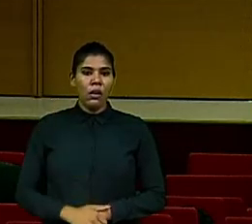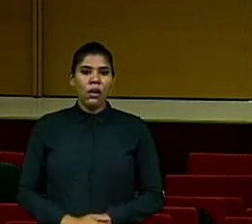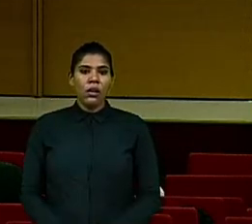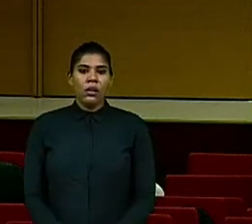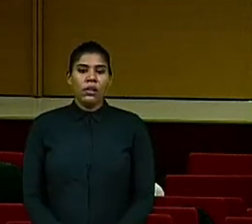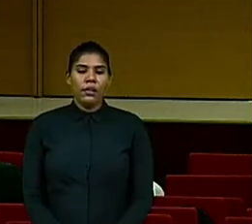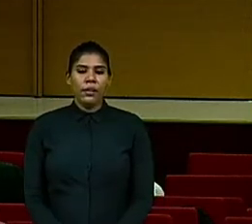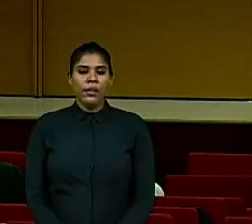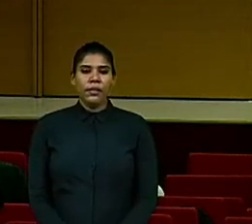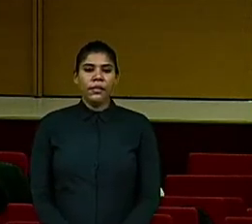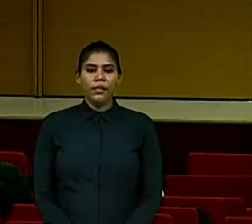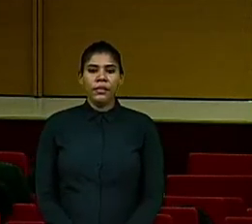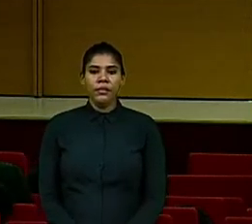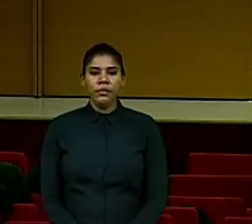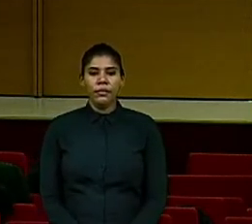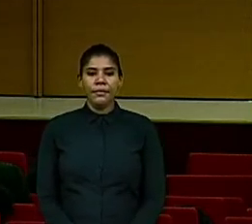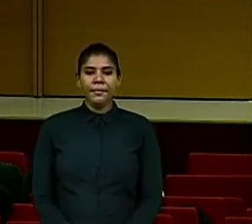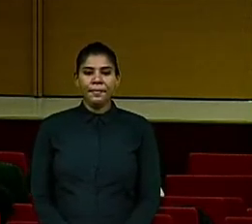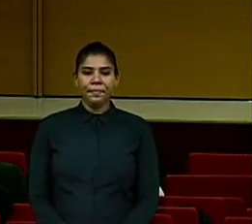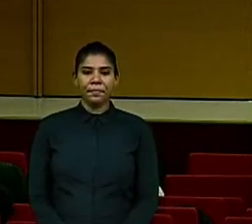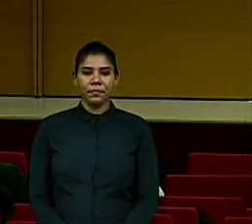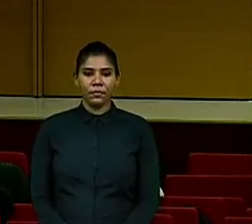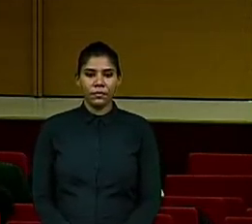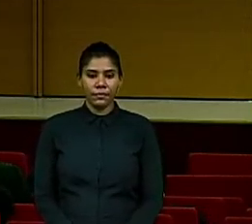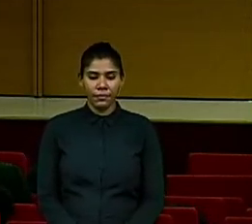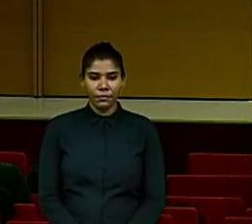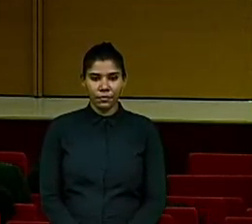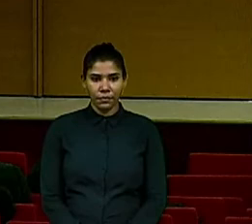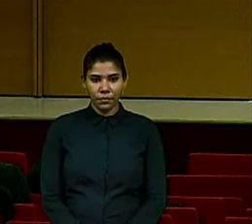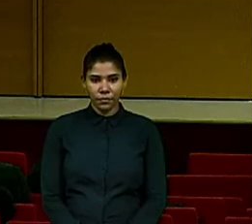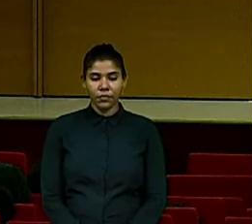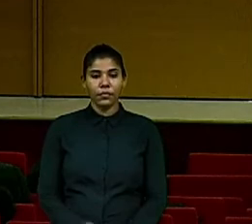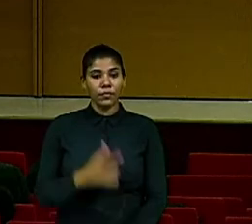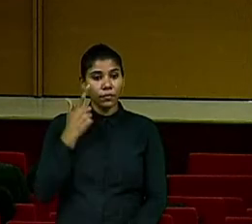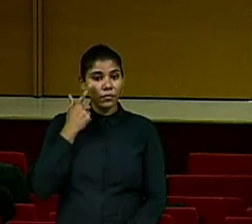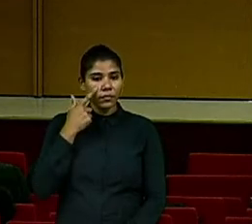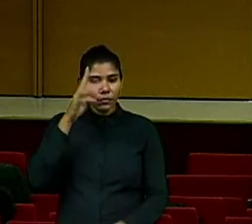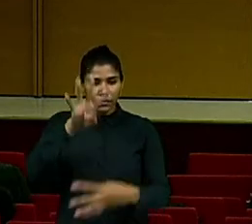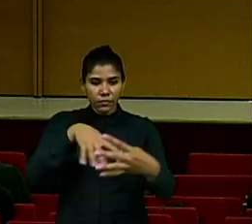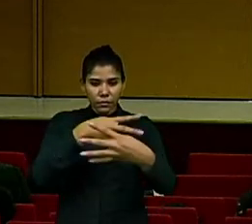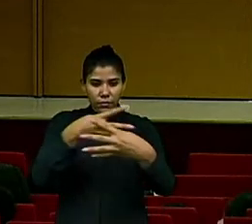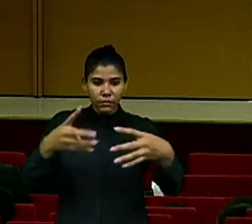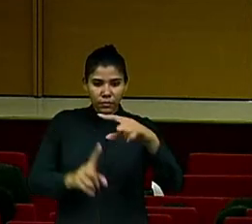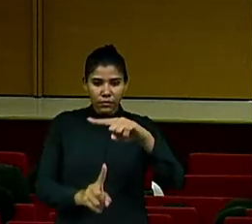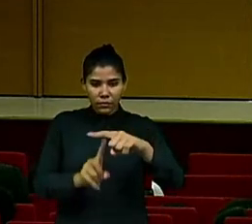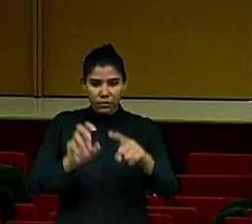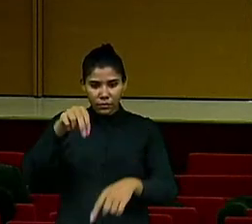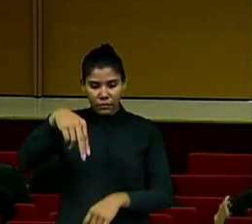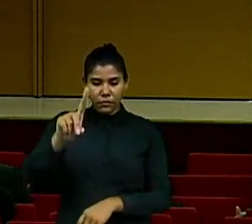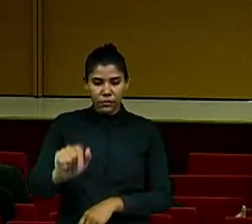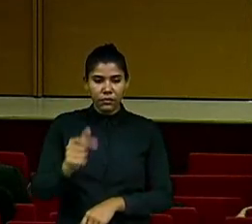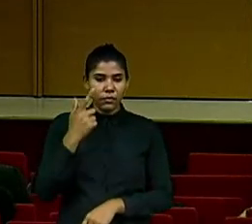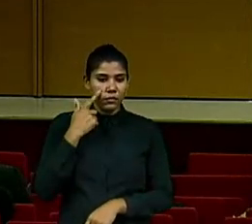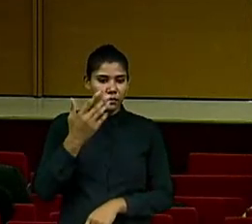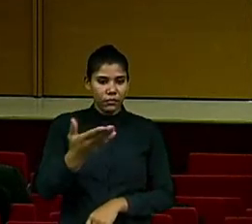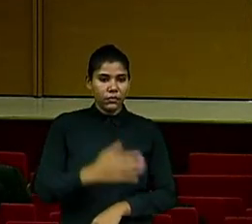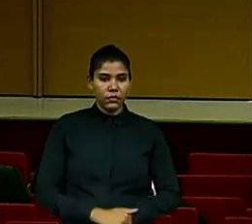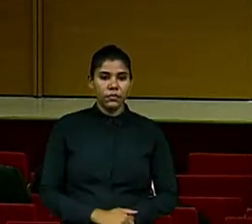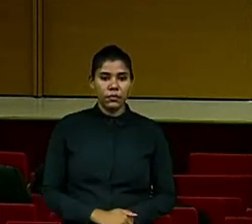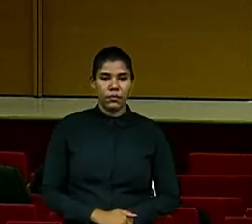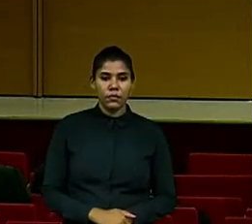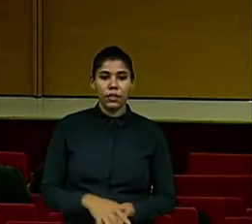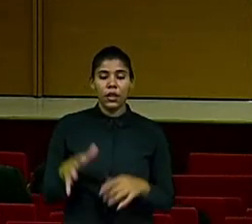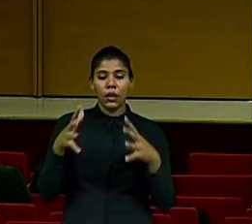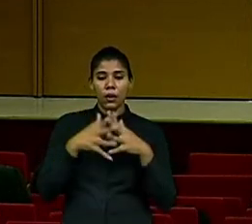a onda eletromagnética o radar a onda mecânica o sonar não confundam né